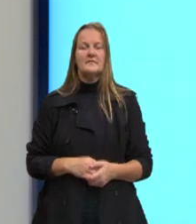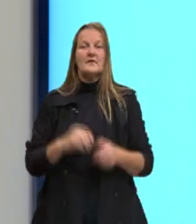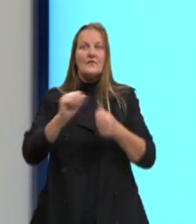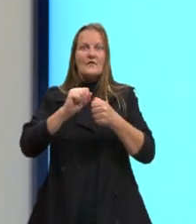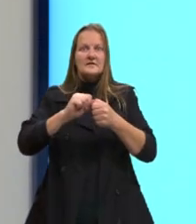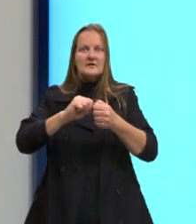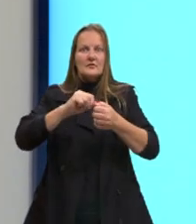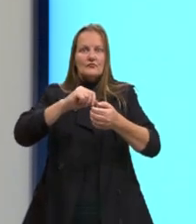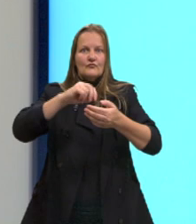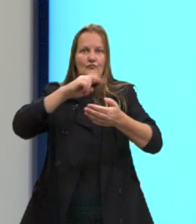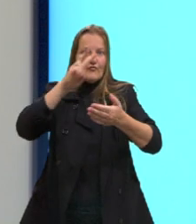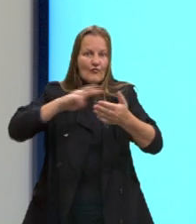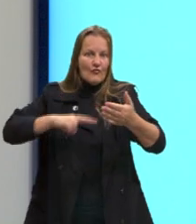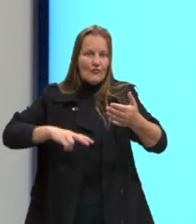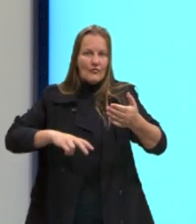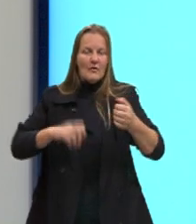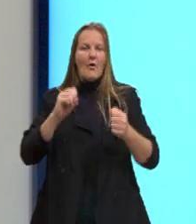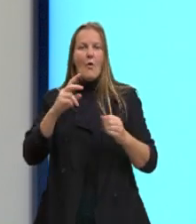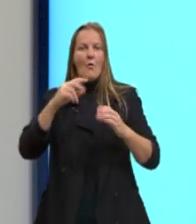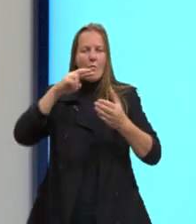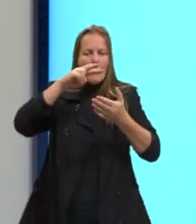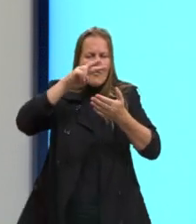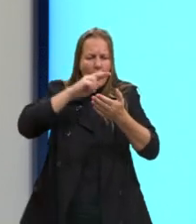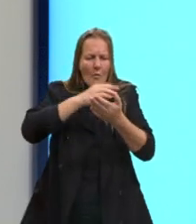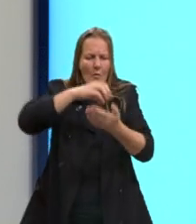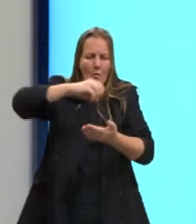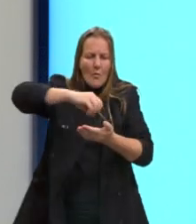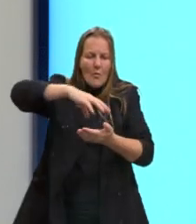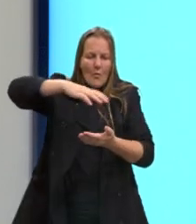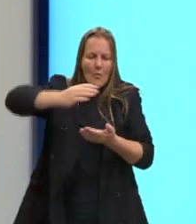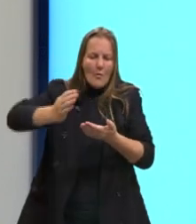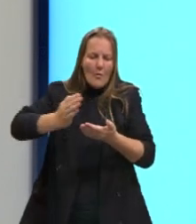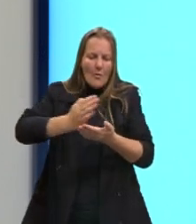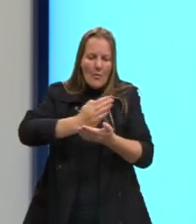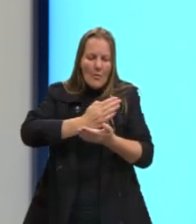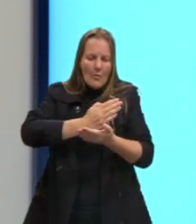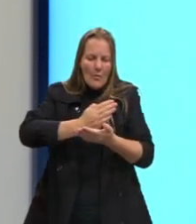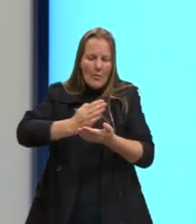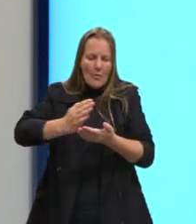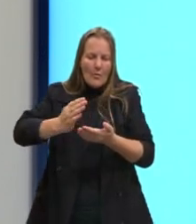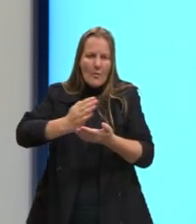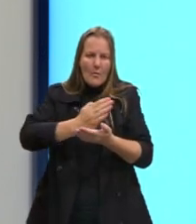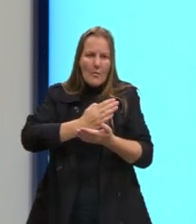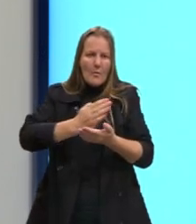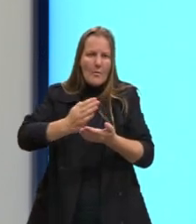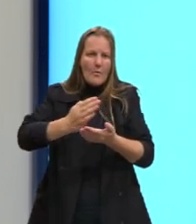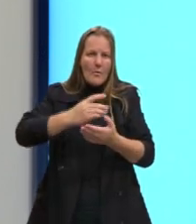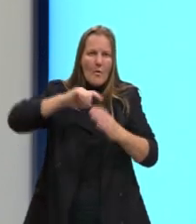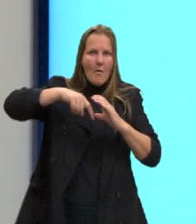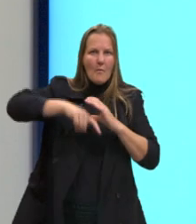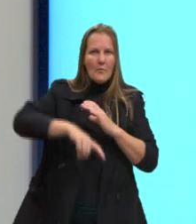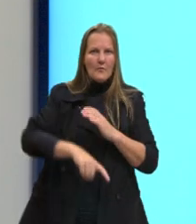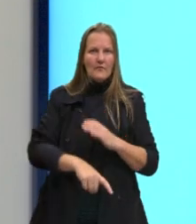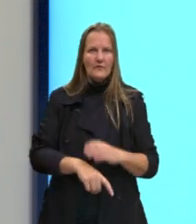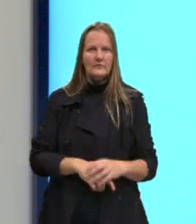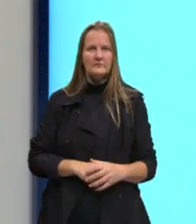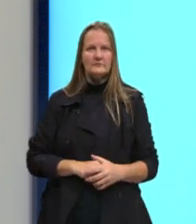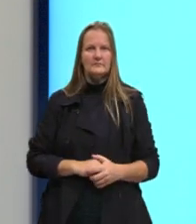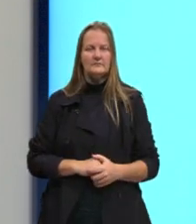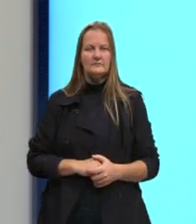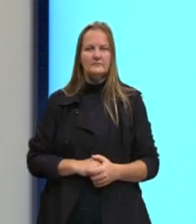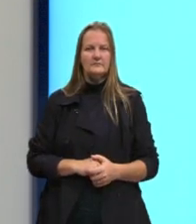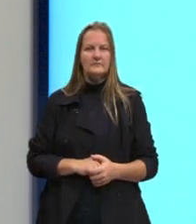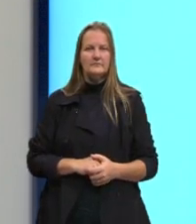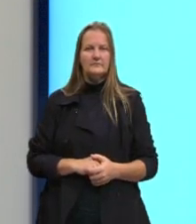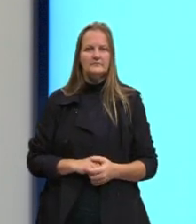eu vou fazer um skeren ou eu vou fazer uma prediction Ok retomando o